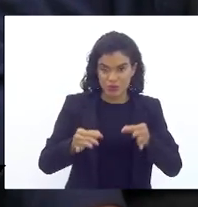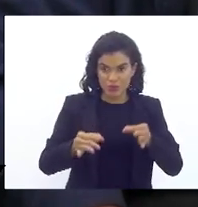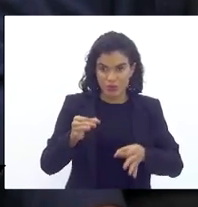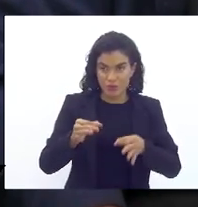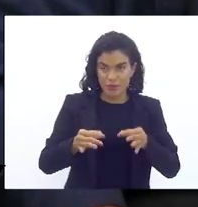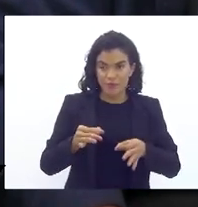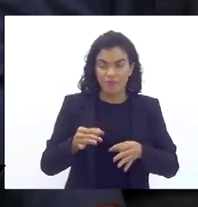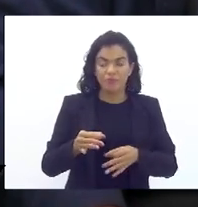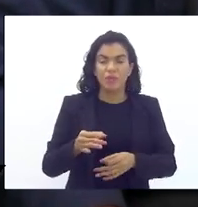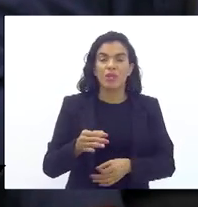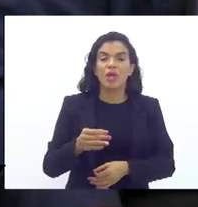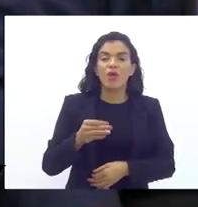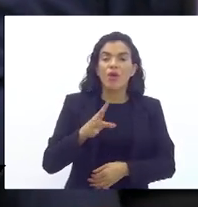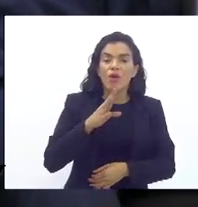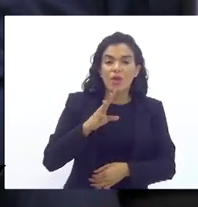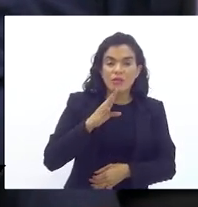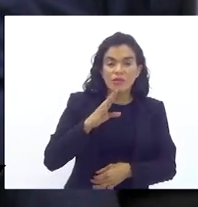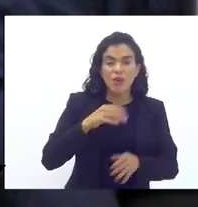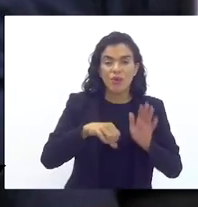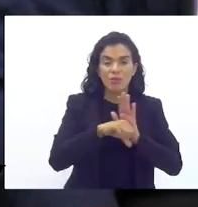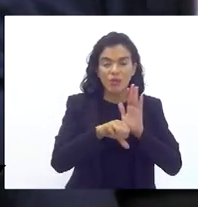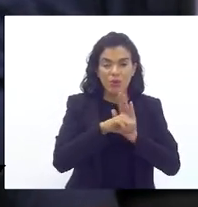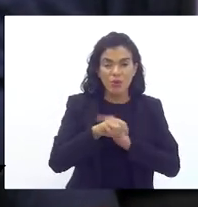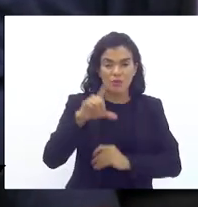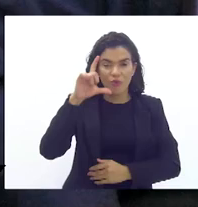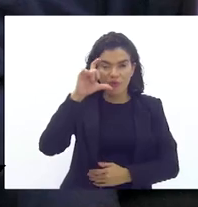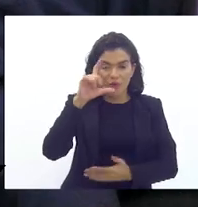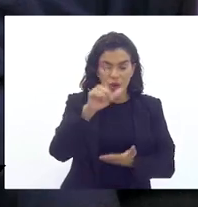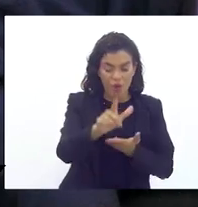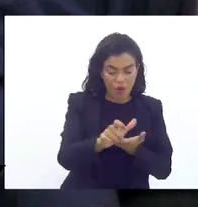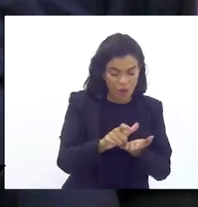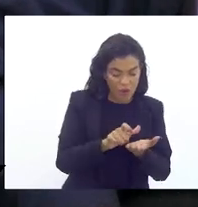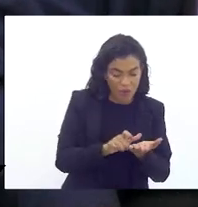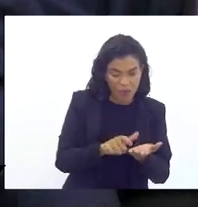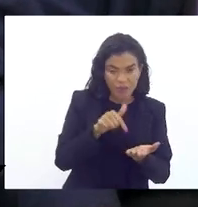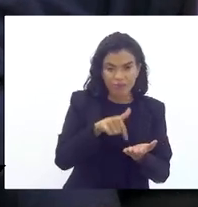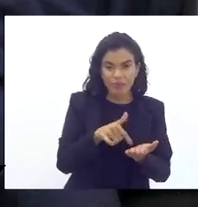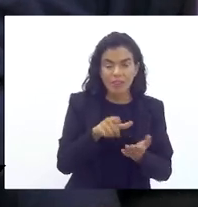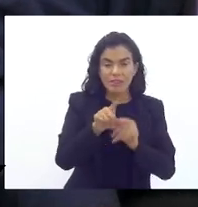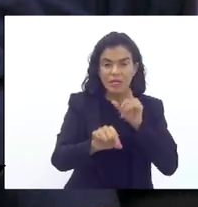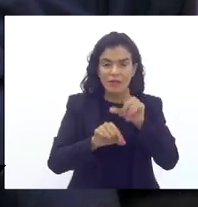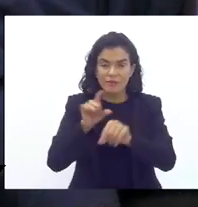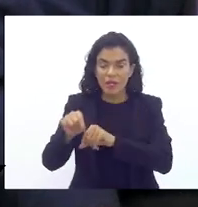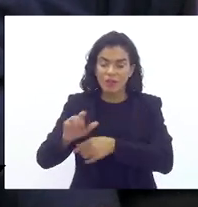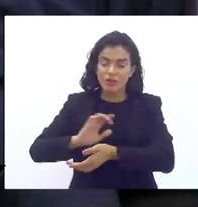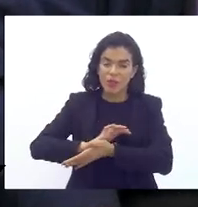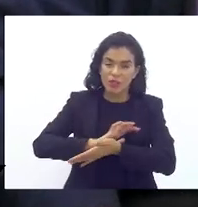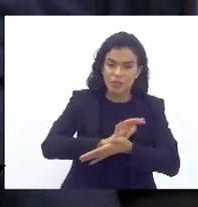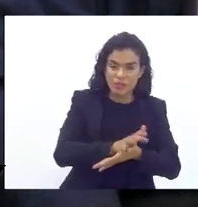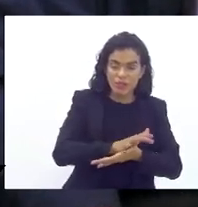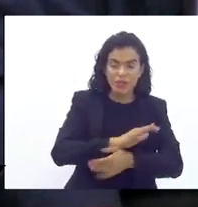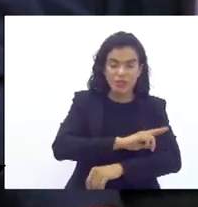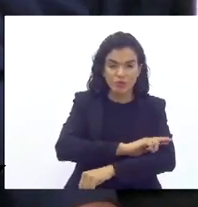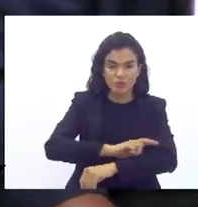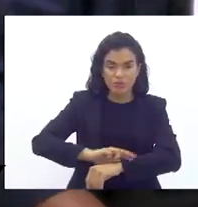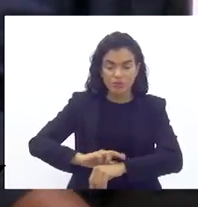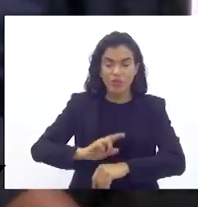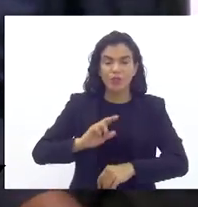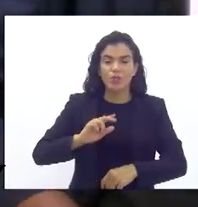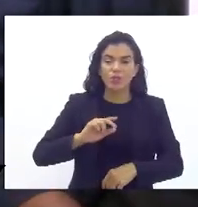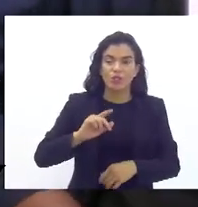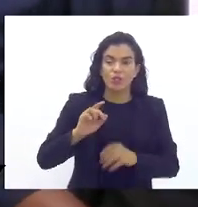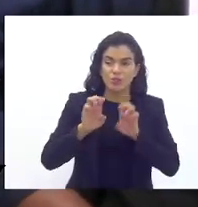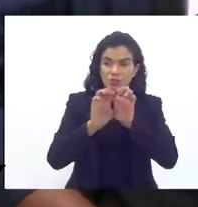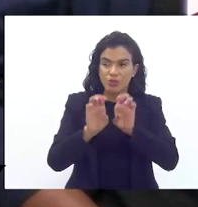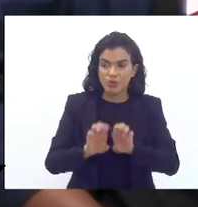o reconhecimento fotográfico traz as marcas da seletividade e do racismo estrutural do sistema de